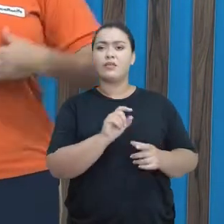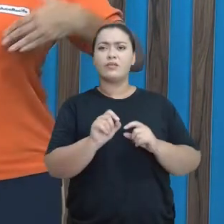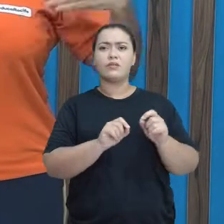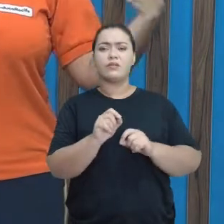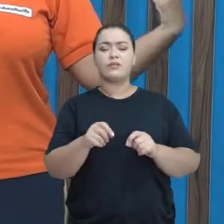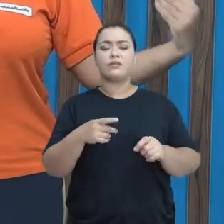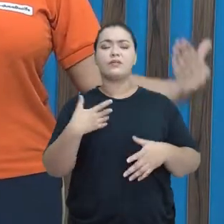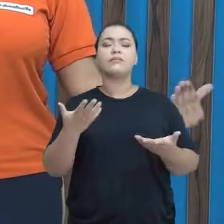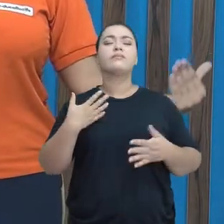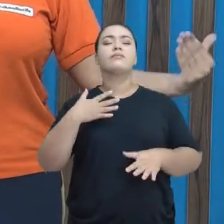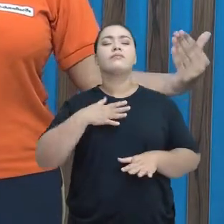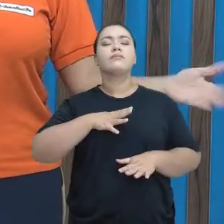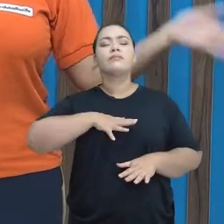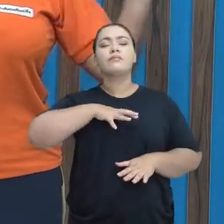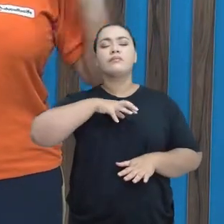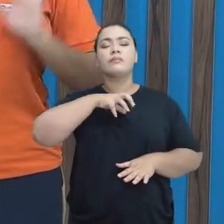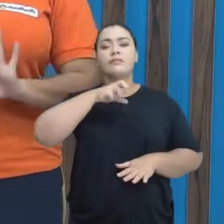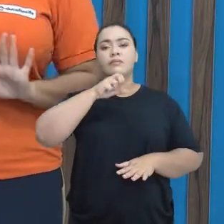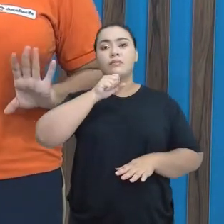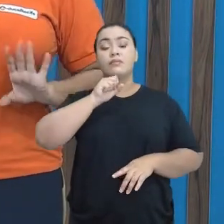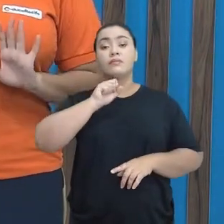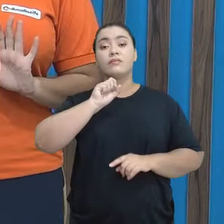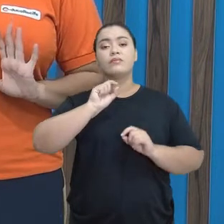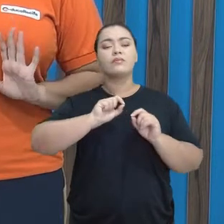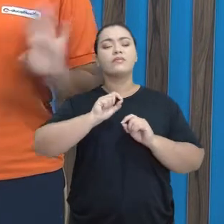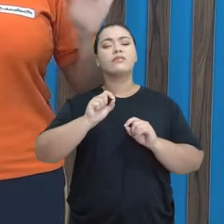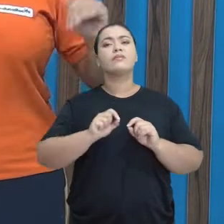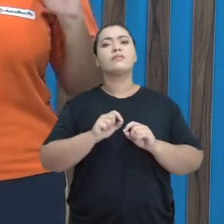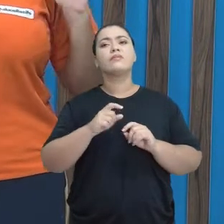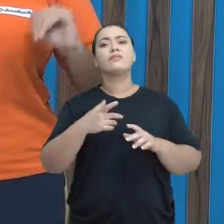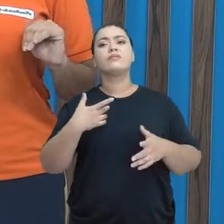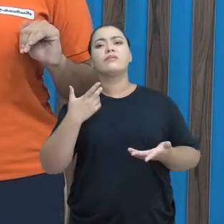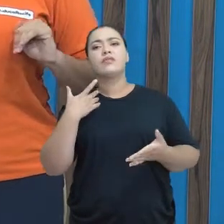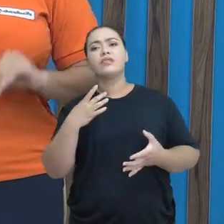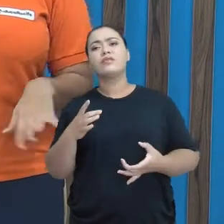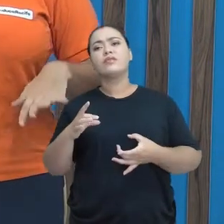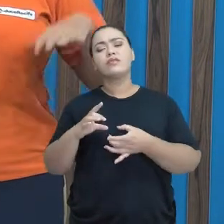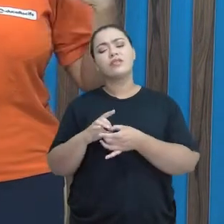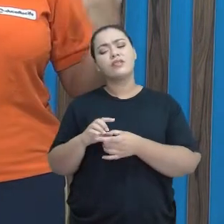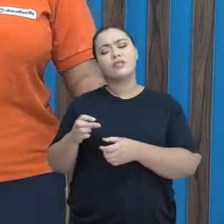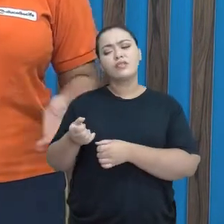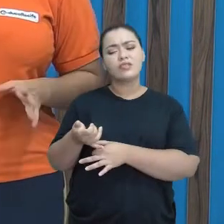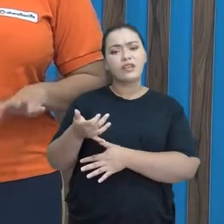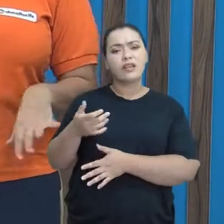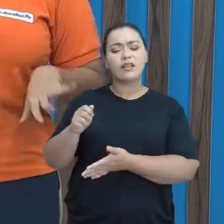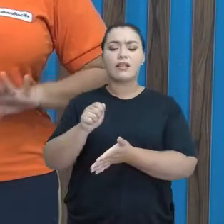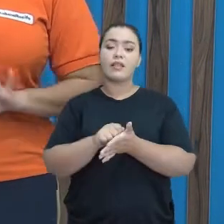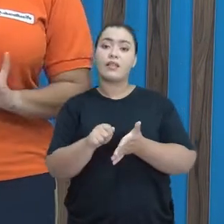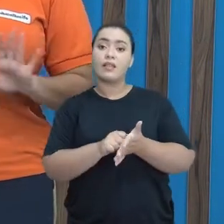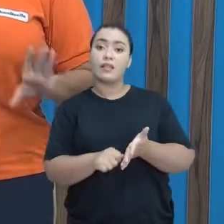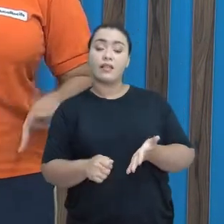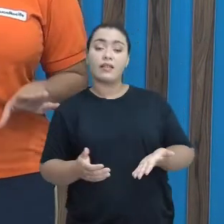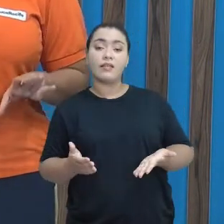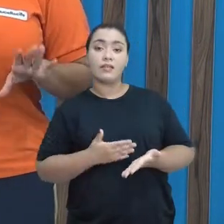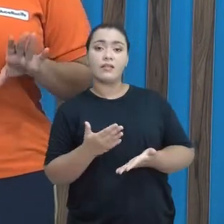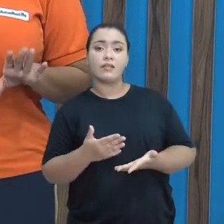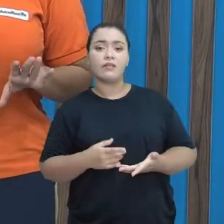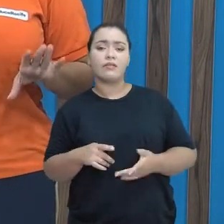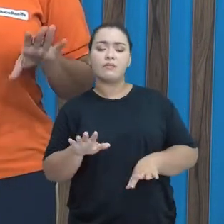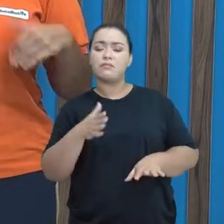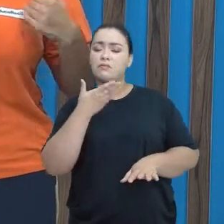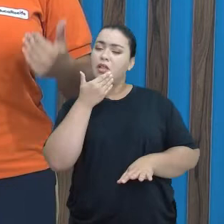gente respirar fundo, se conectar no chat, dar aquele oizinho, pega lápis, caderno, afins, o que vocês